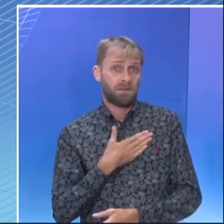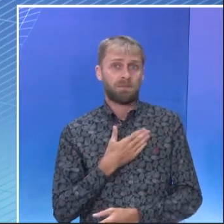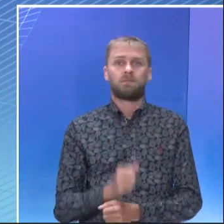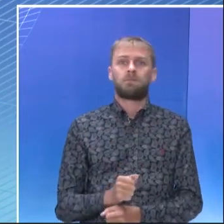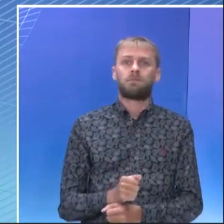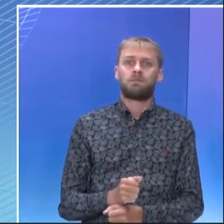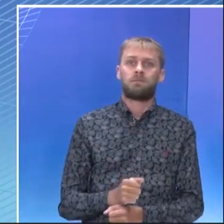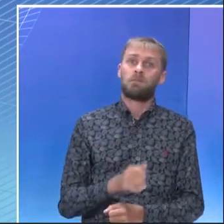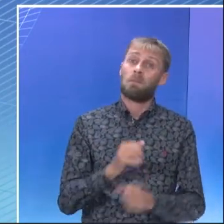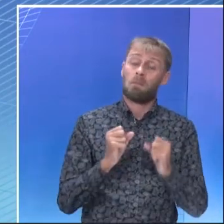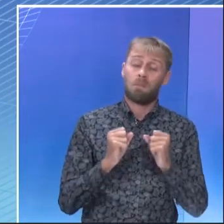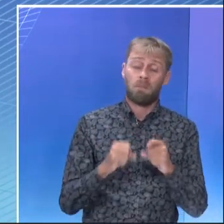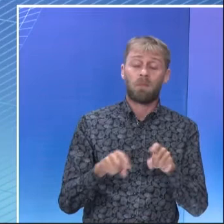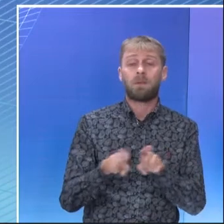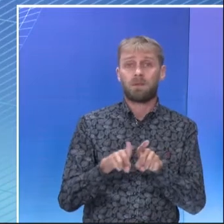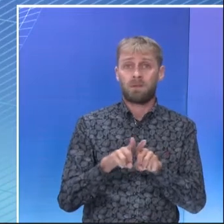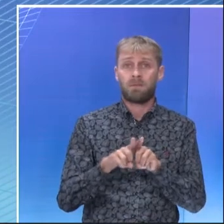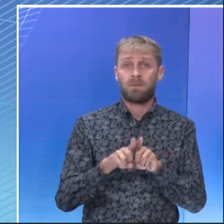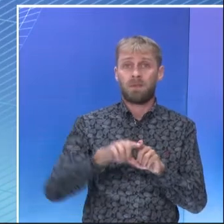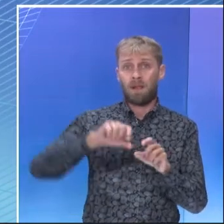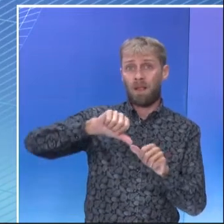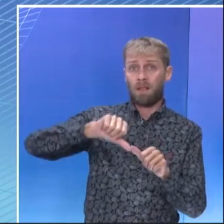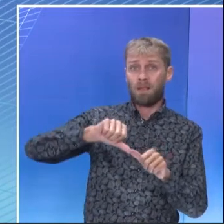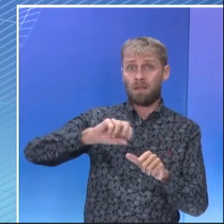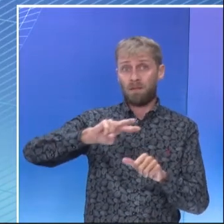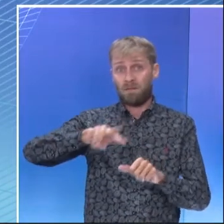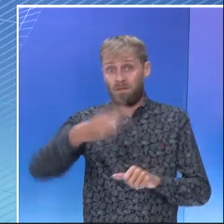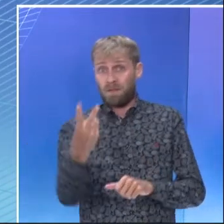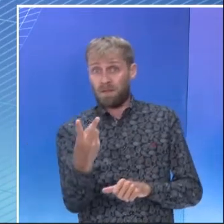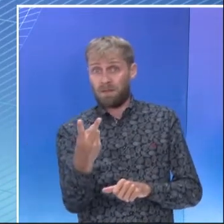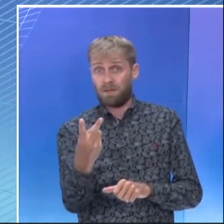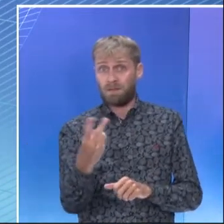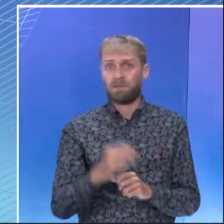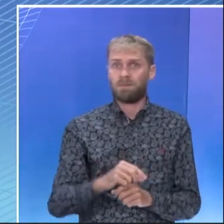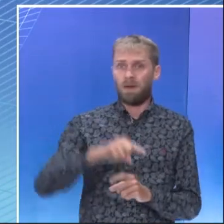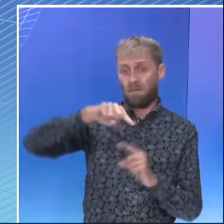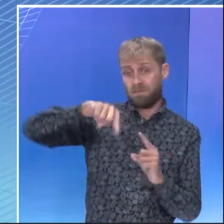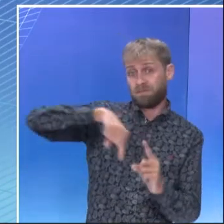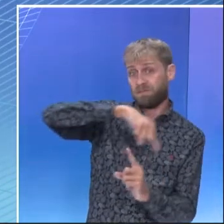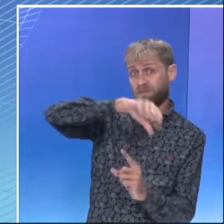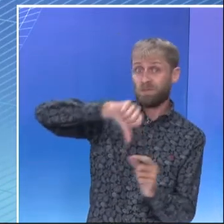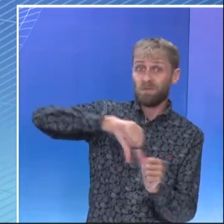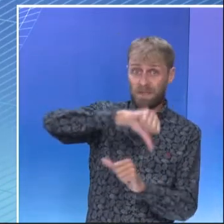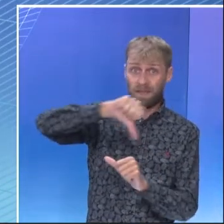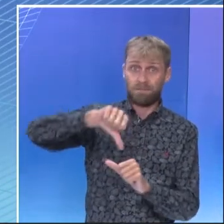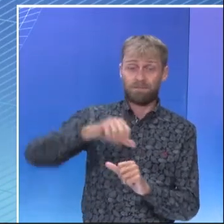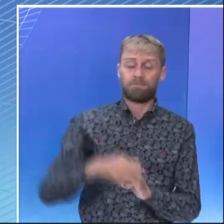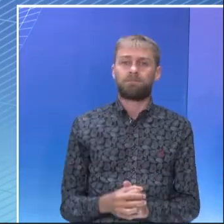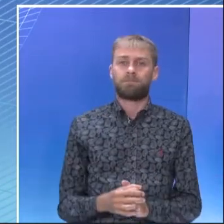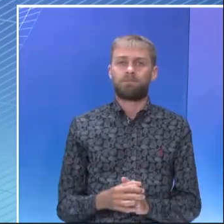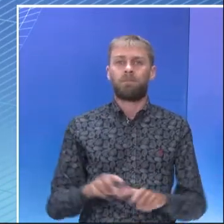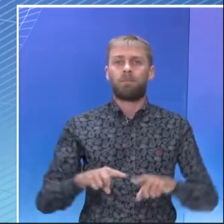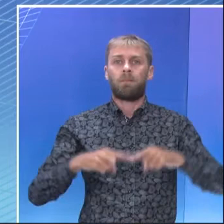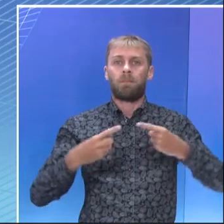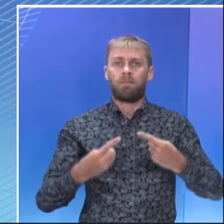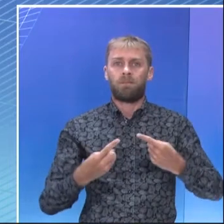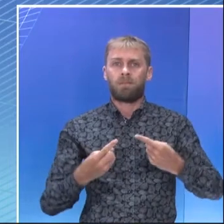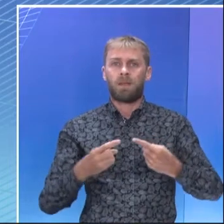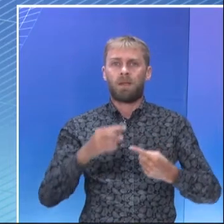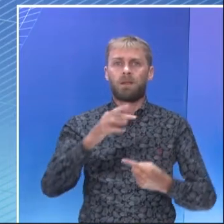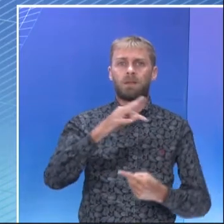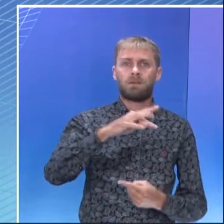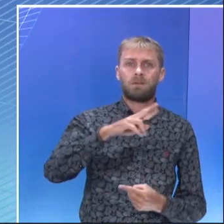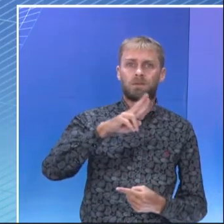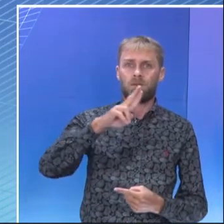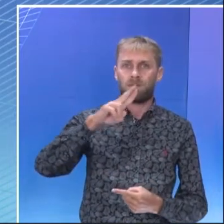minha vez. Pode significar virar, turn, né? Você pode virar. Mas se você coloca